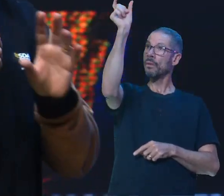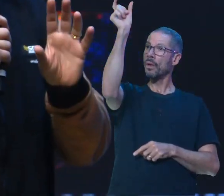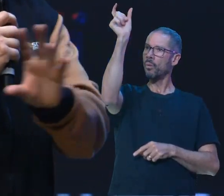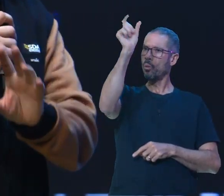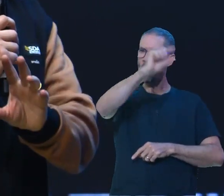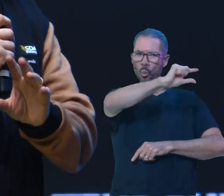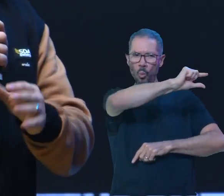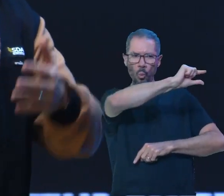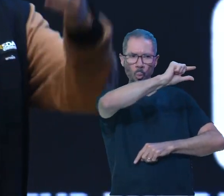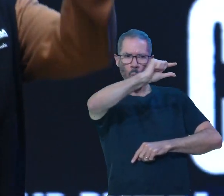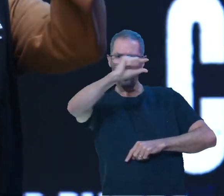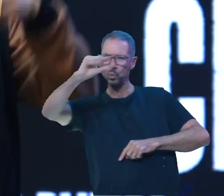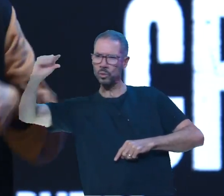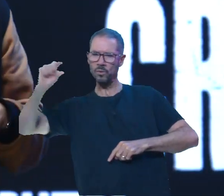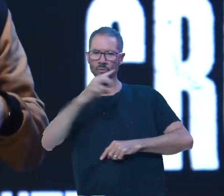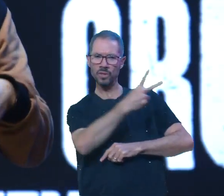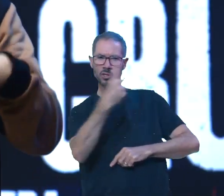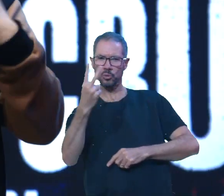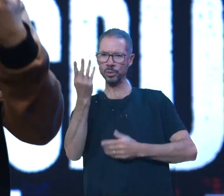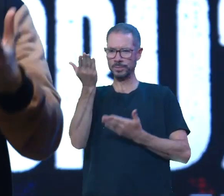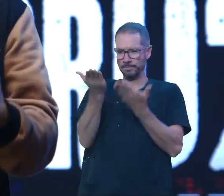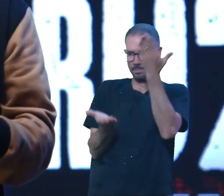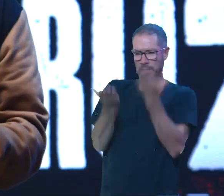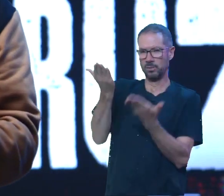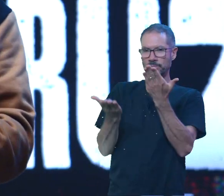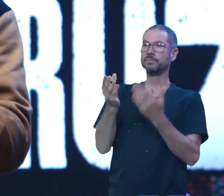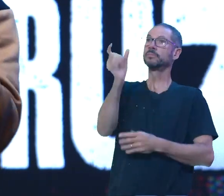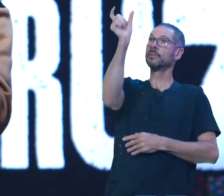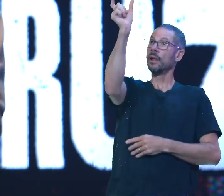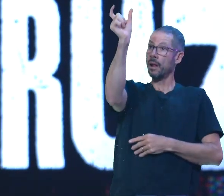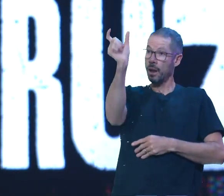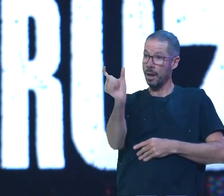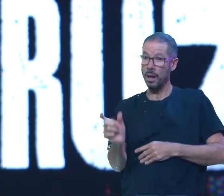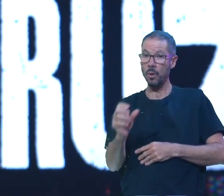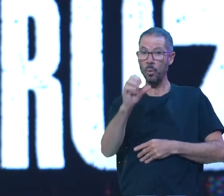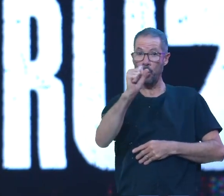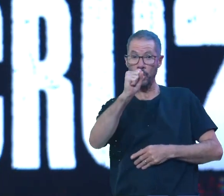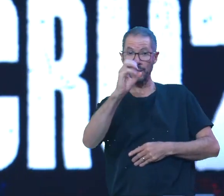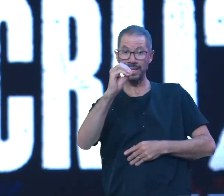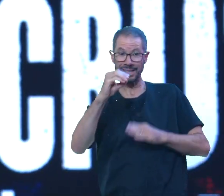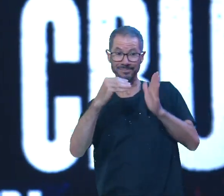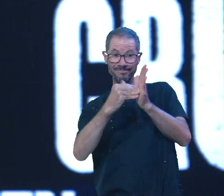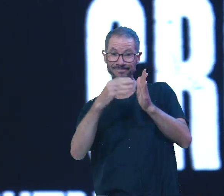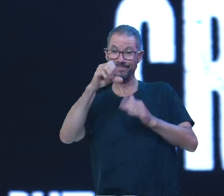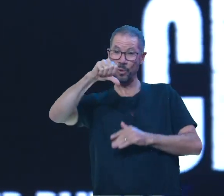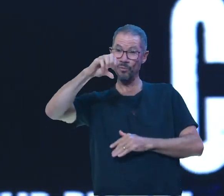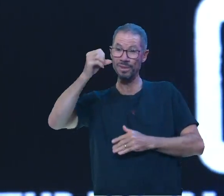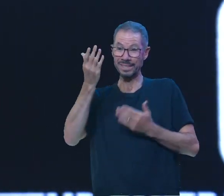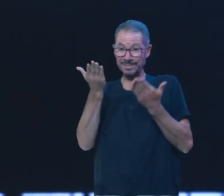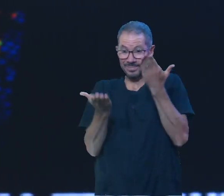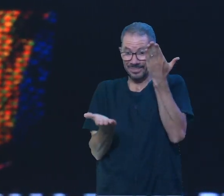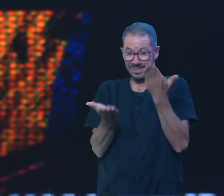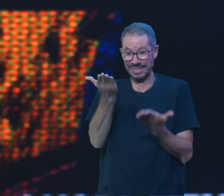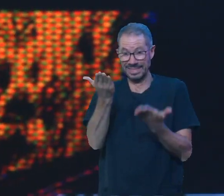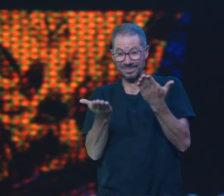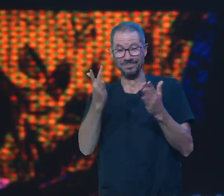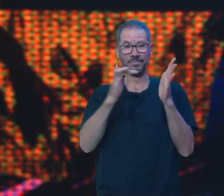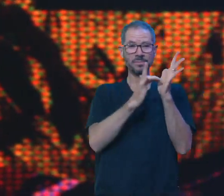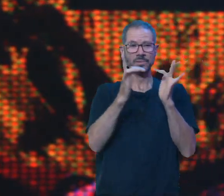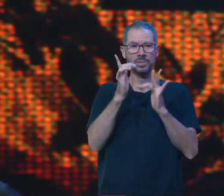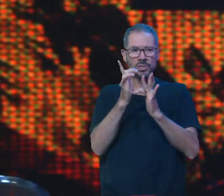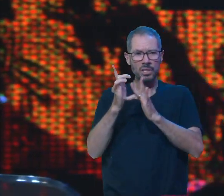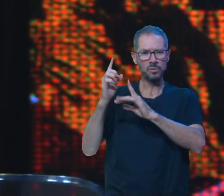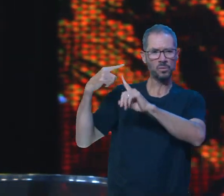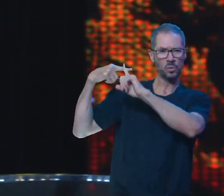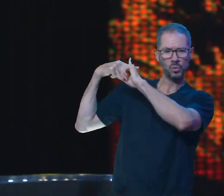de 22 quilos. A parte vertical, entre 80 e 90 quilos. O caminho que Jesus fez do lugar